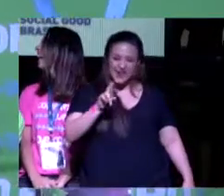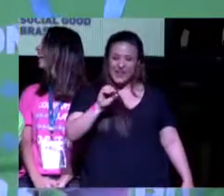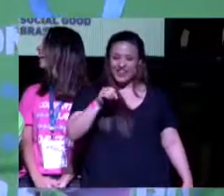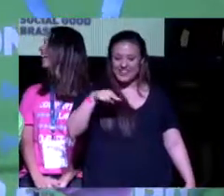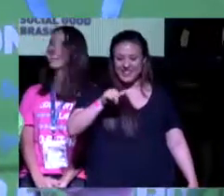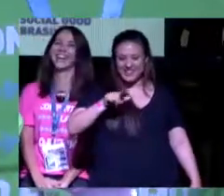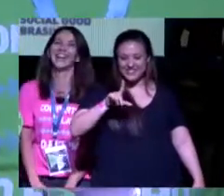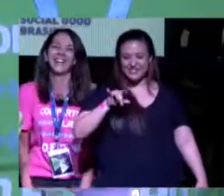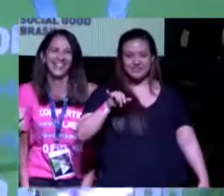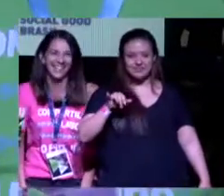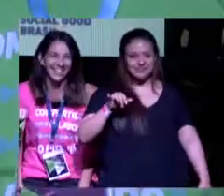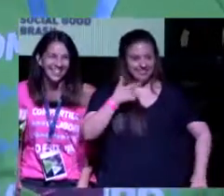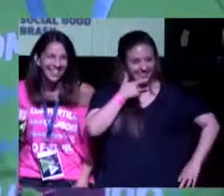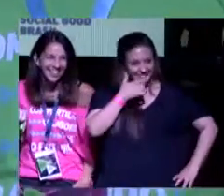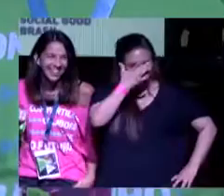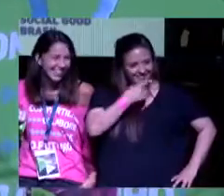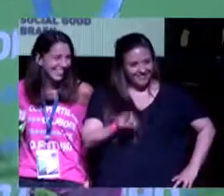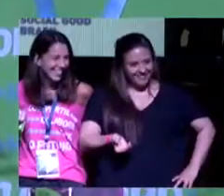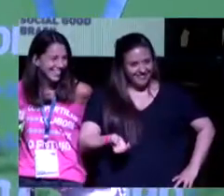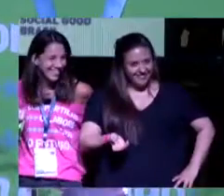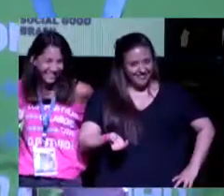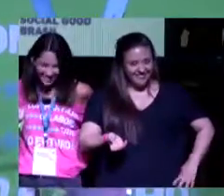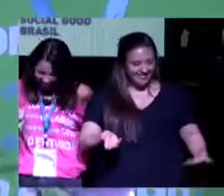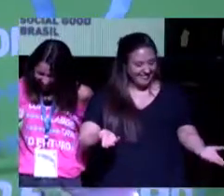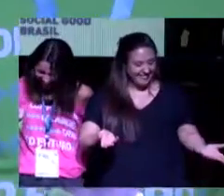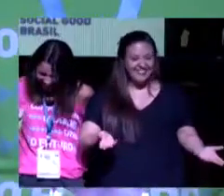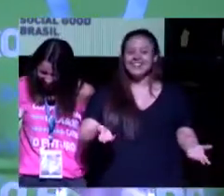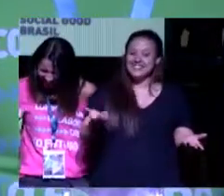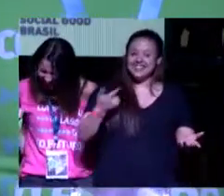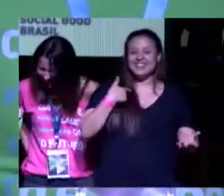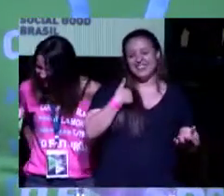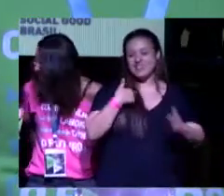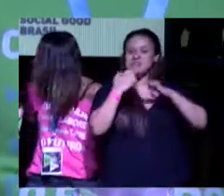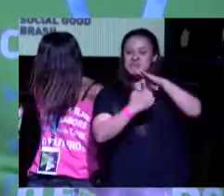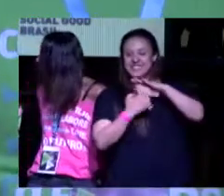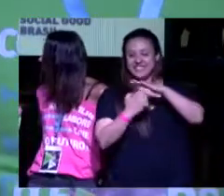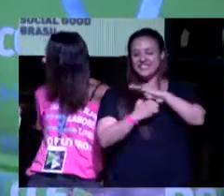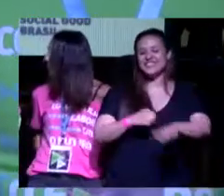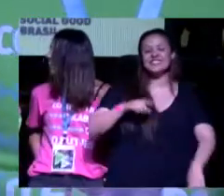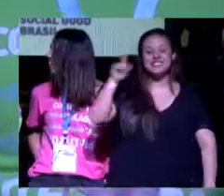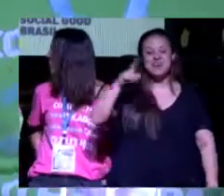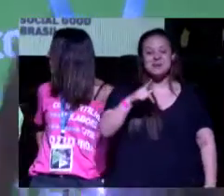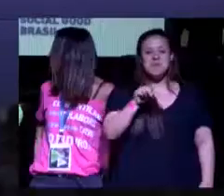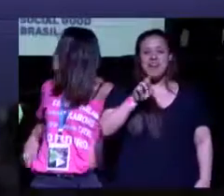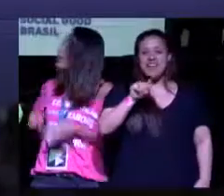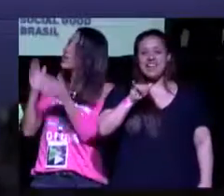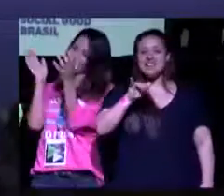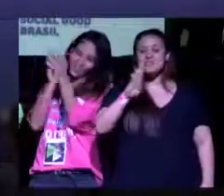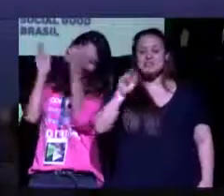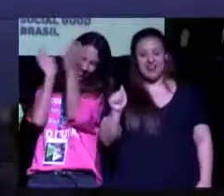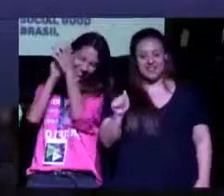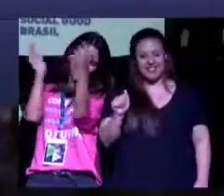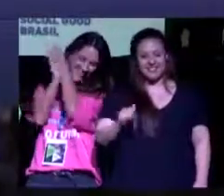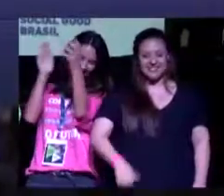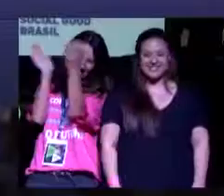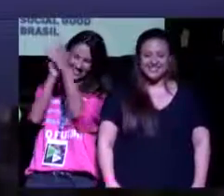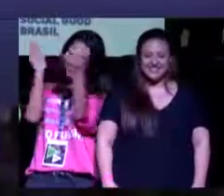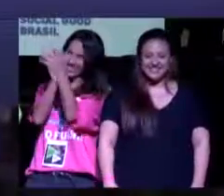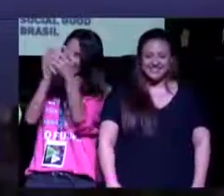Não entendi a risada. Sou empreendedor da Premia Pão e venho de Campina Grande, na Paraíba.